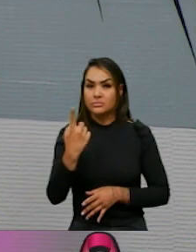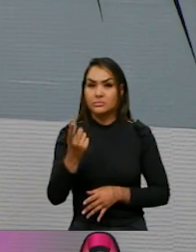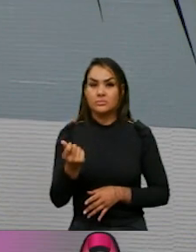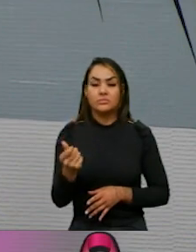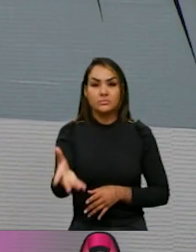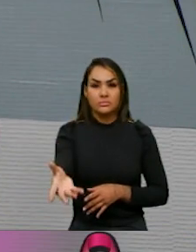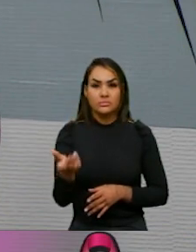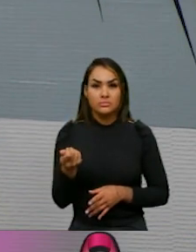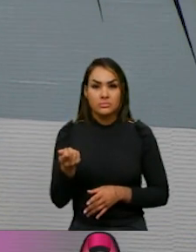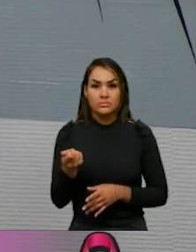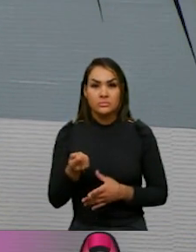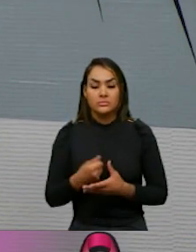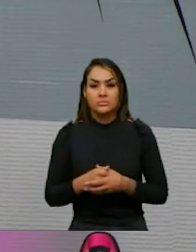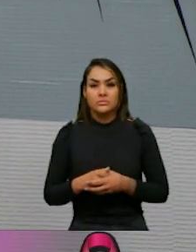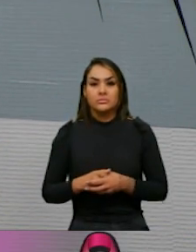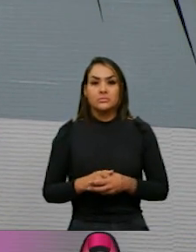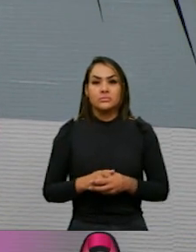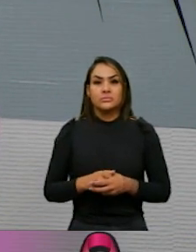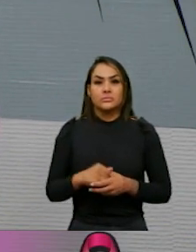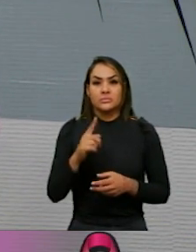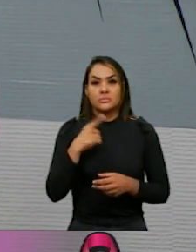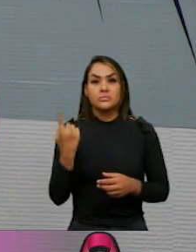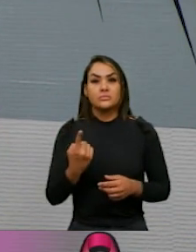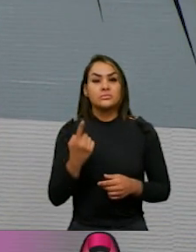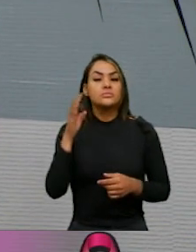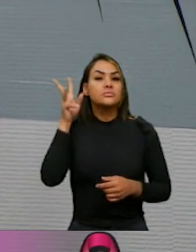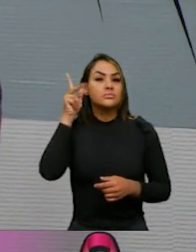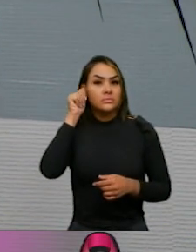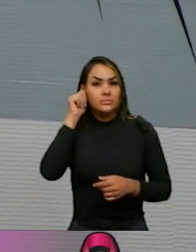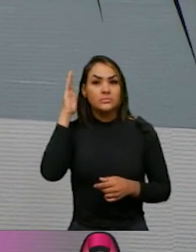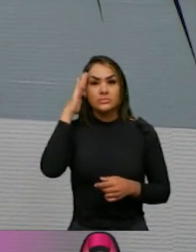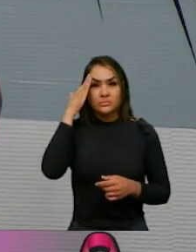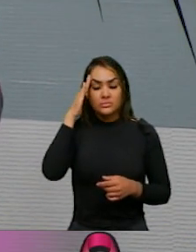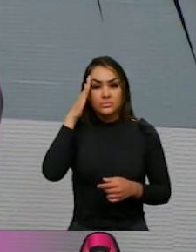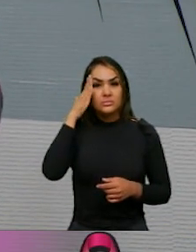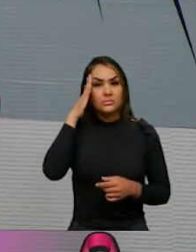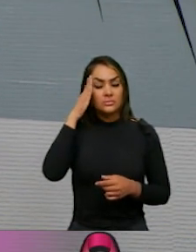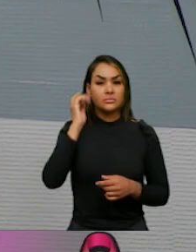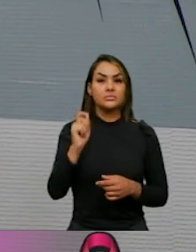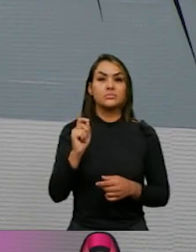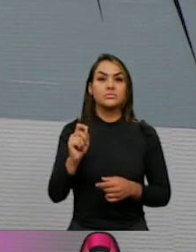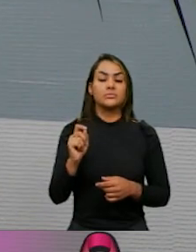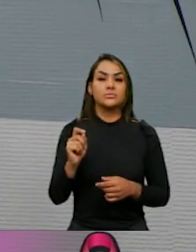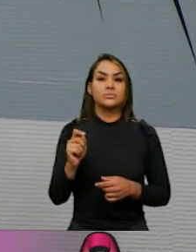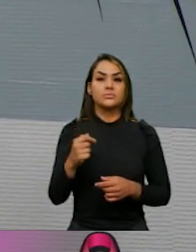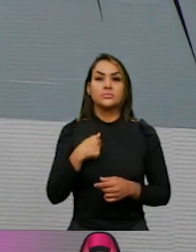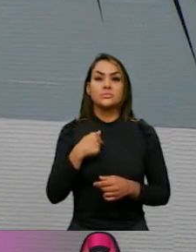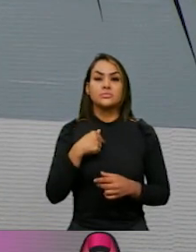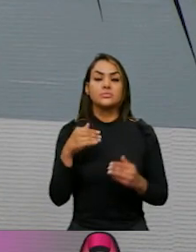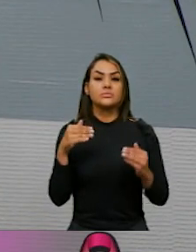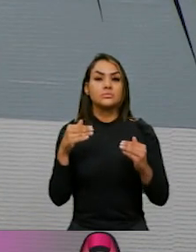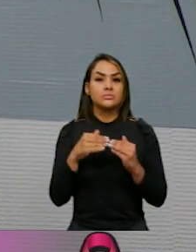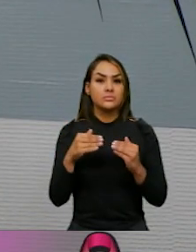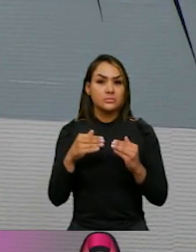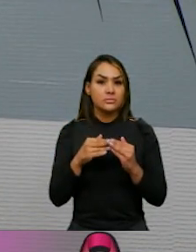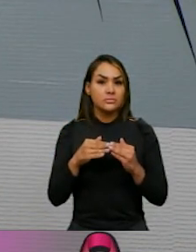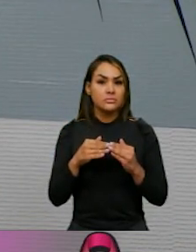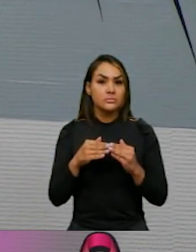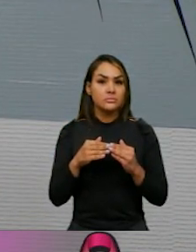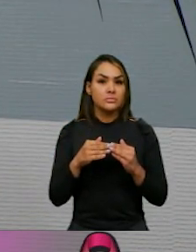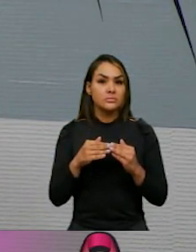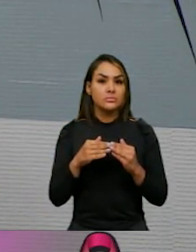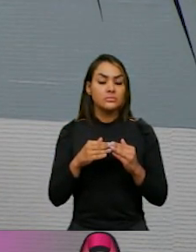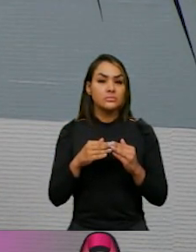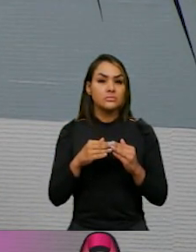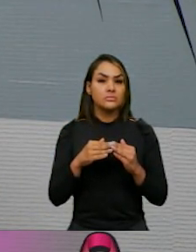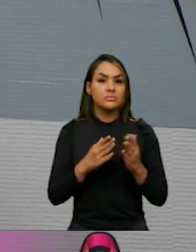de nós ouvirmos aqui entender essa votação... Eu sou favorável ao mérito, tanto que votei pela aprovação do financiamento da Caixa. Mas